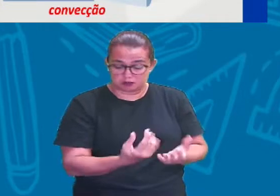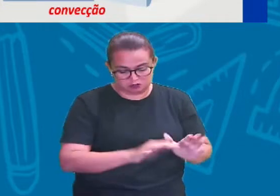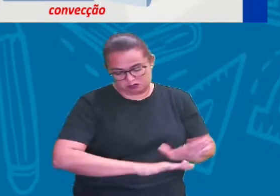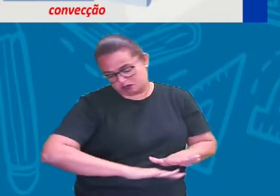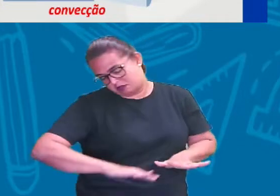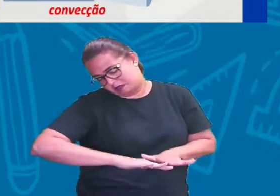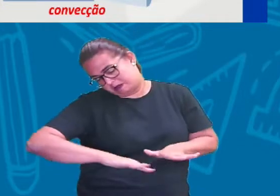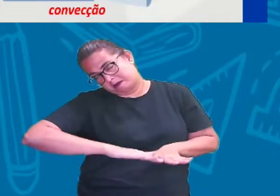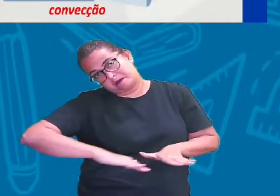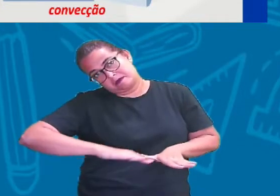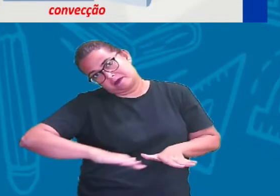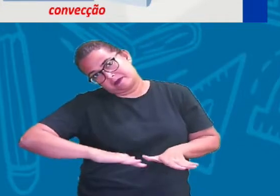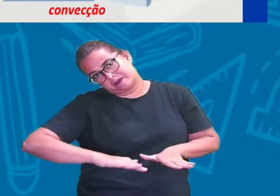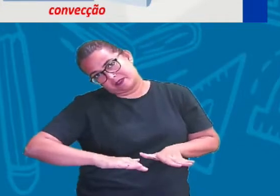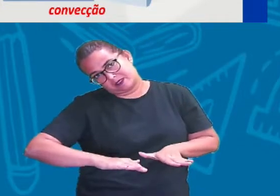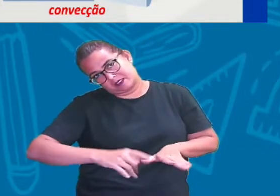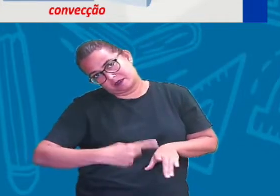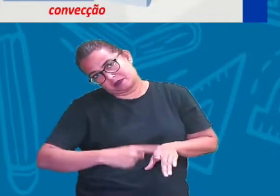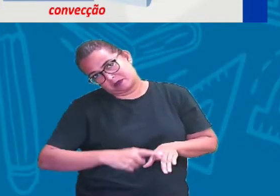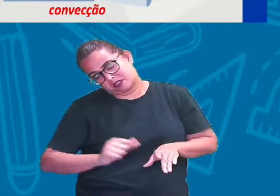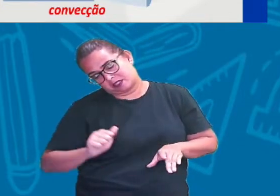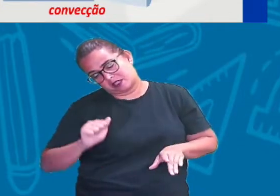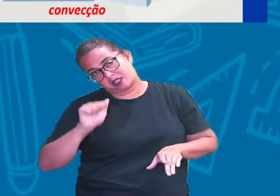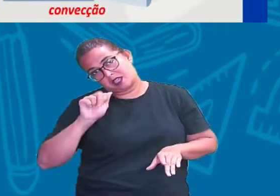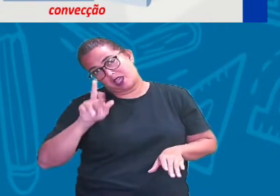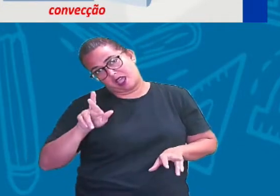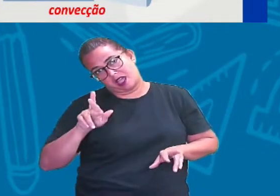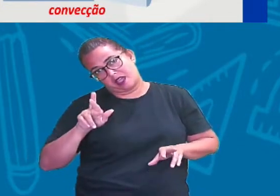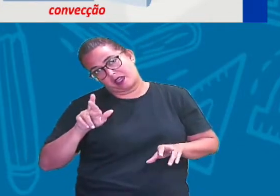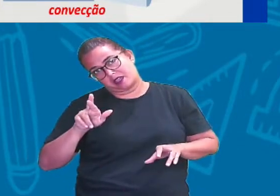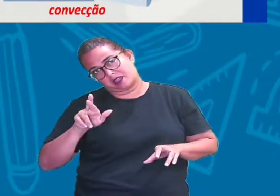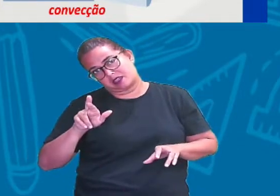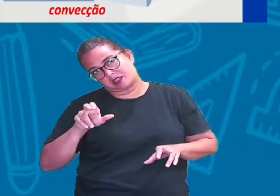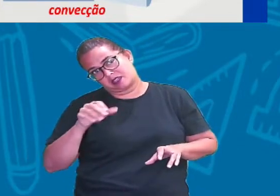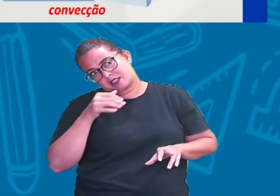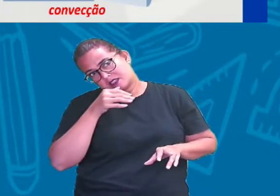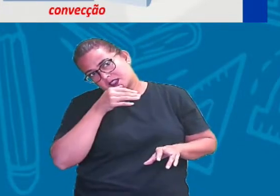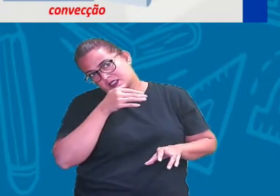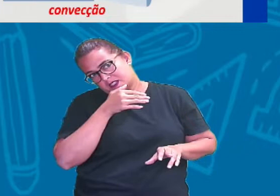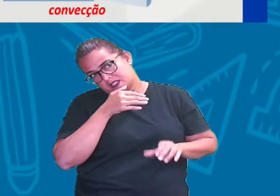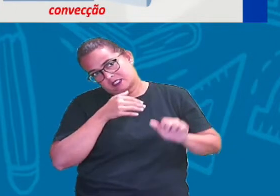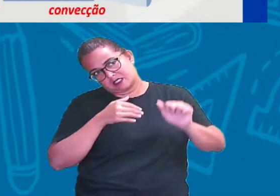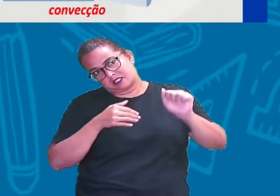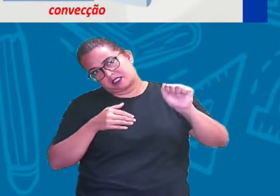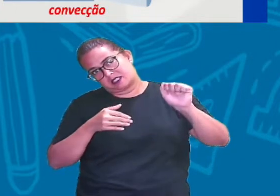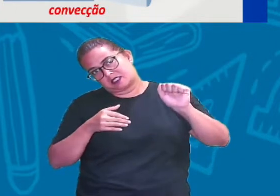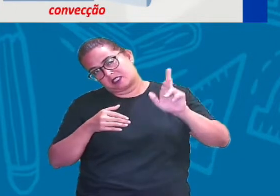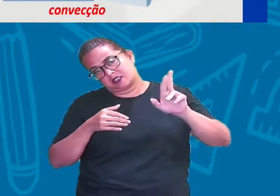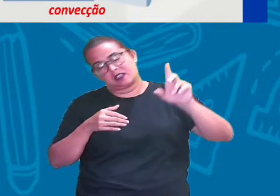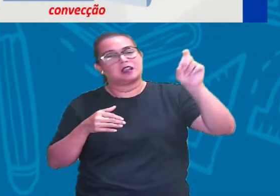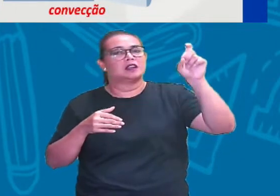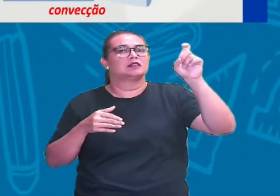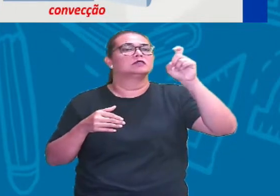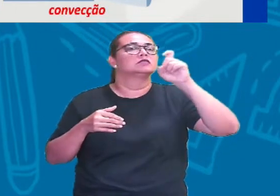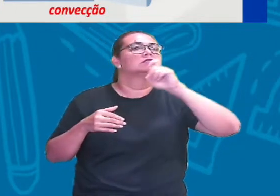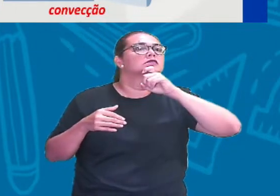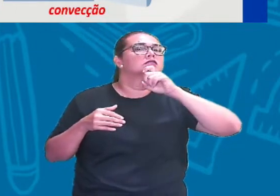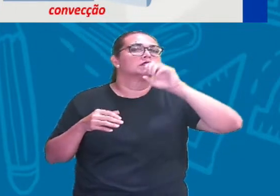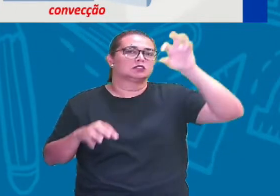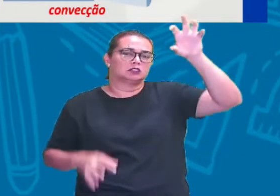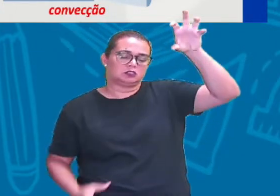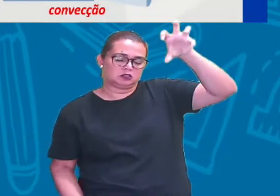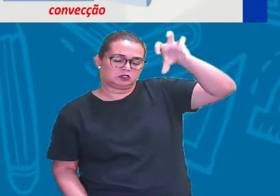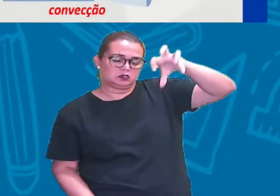de convecção, tá? Transportando matéria, beleza? Vai transportar. Aí vem um